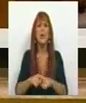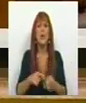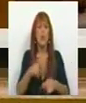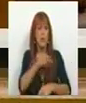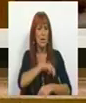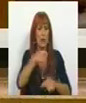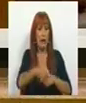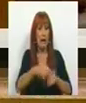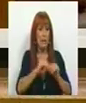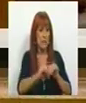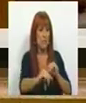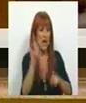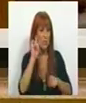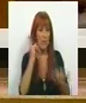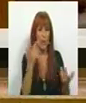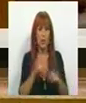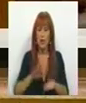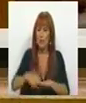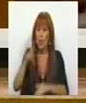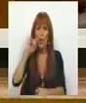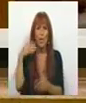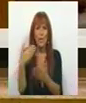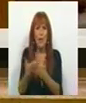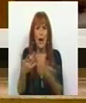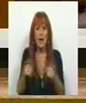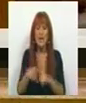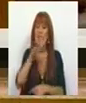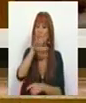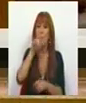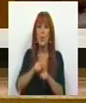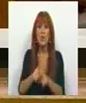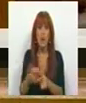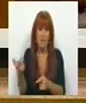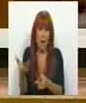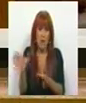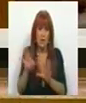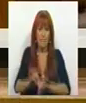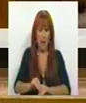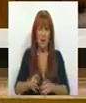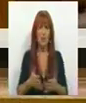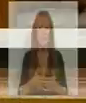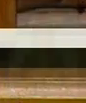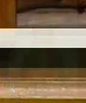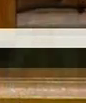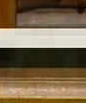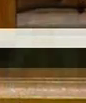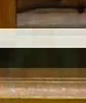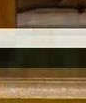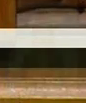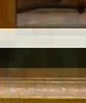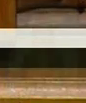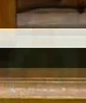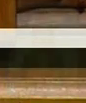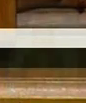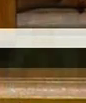congelamento das rendas, no reforço e proteção das famílias mais vulneráveis. Com efeito,